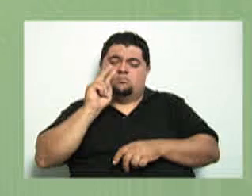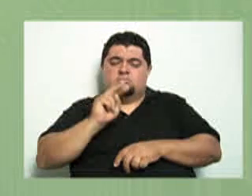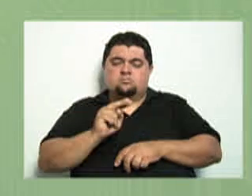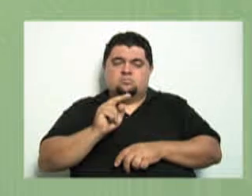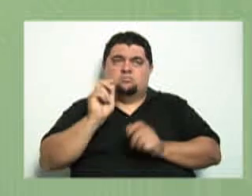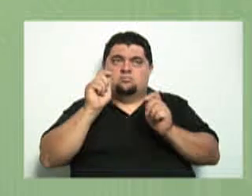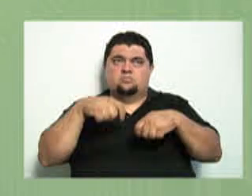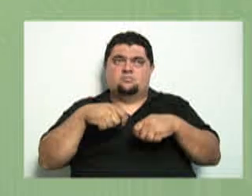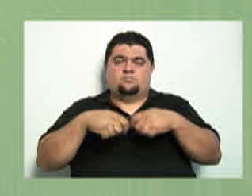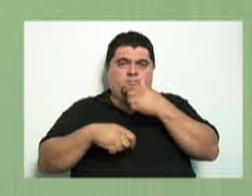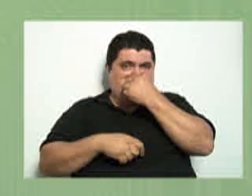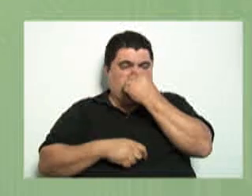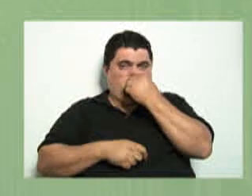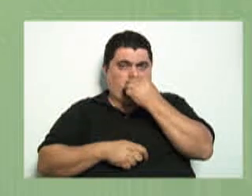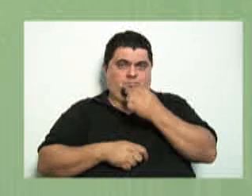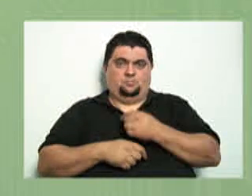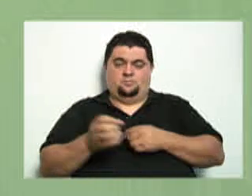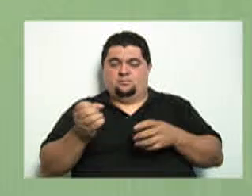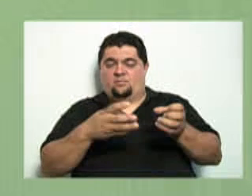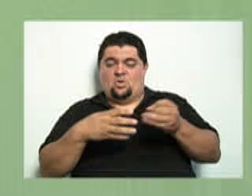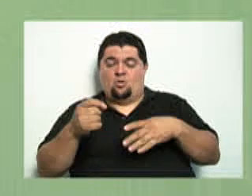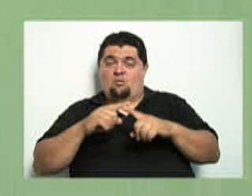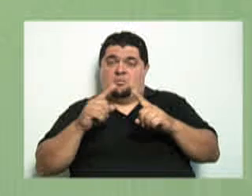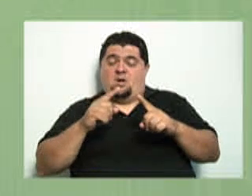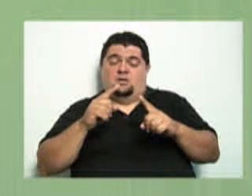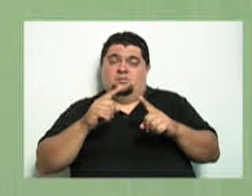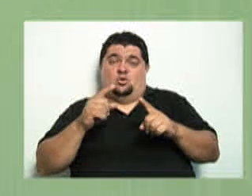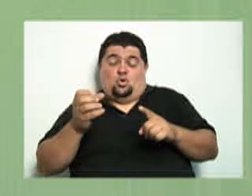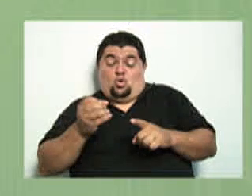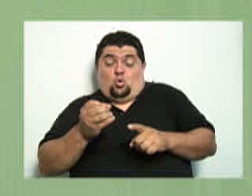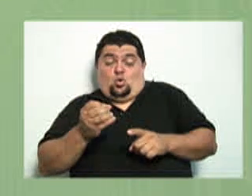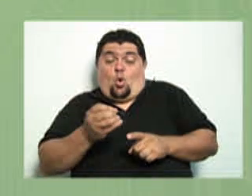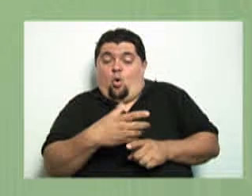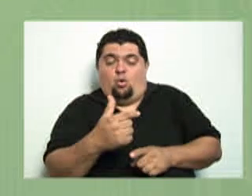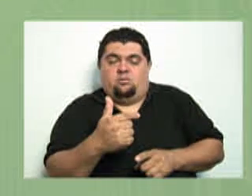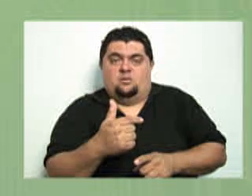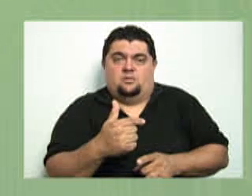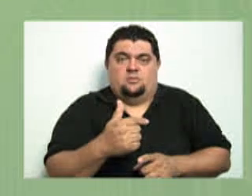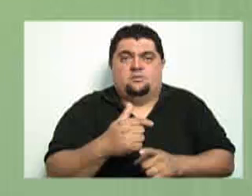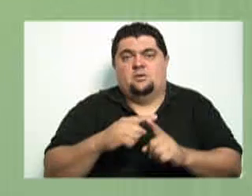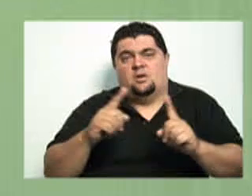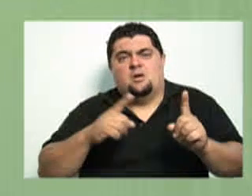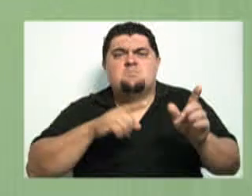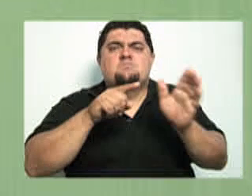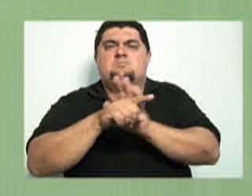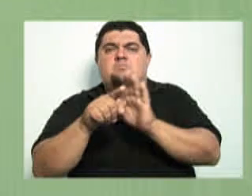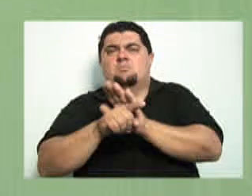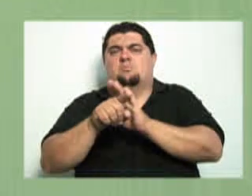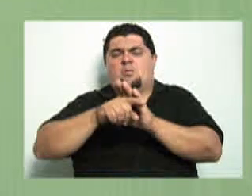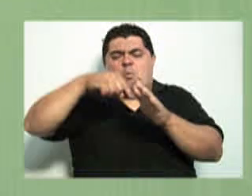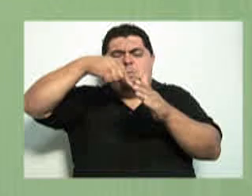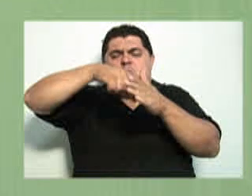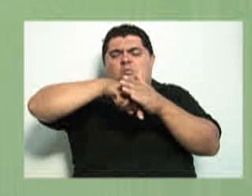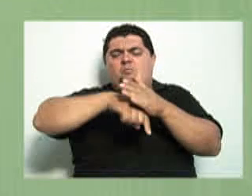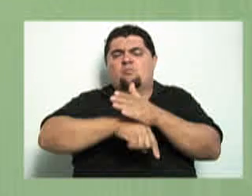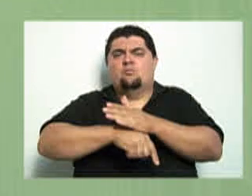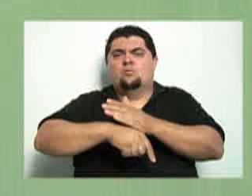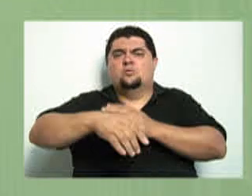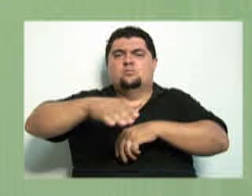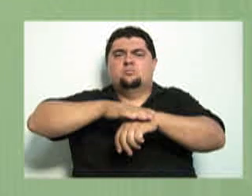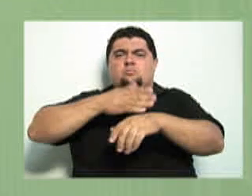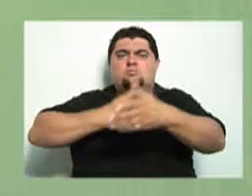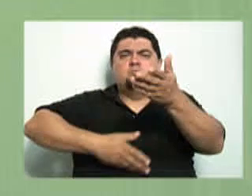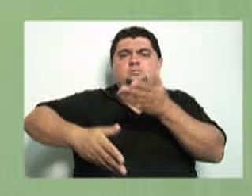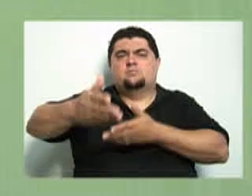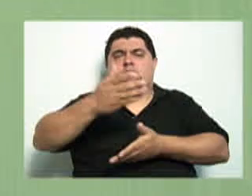pouco novo, mas não tão novo assim. E ele vai trazer indagações bastante profundas para a nossa discussão de